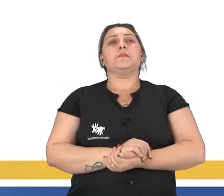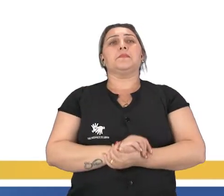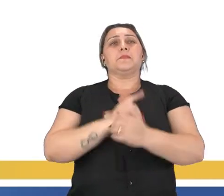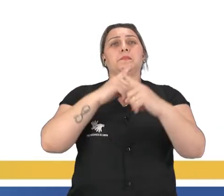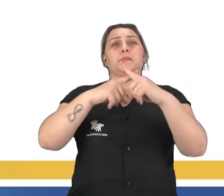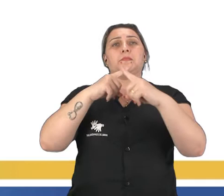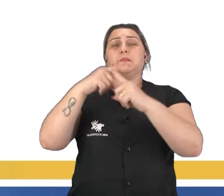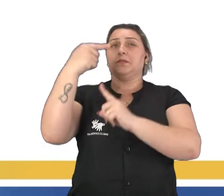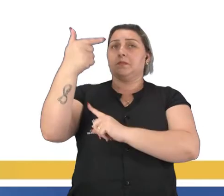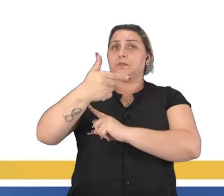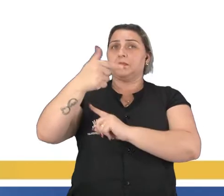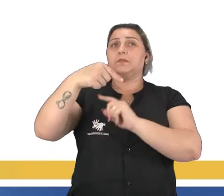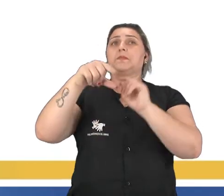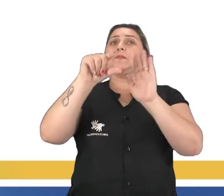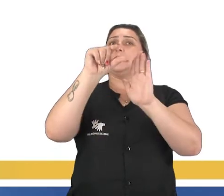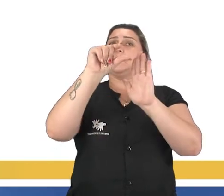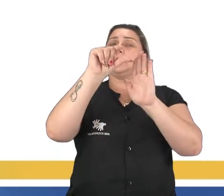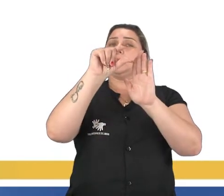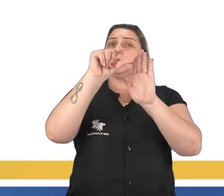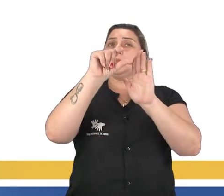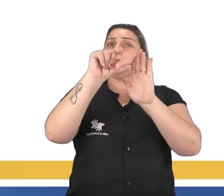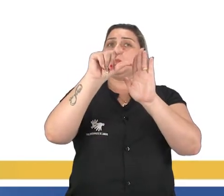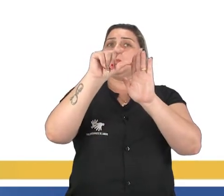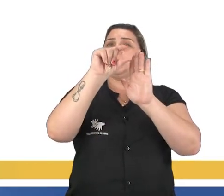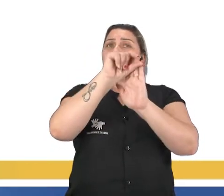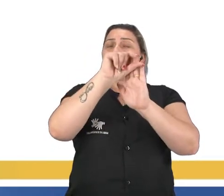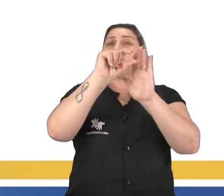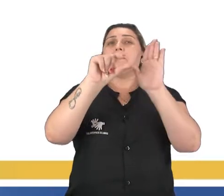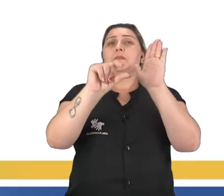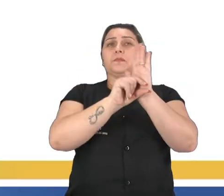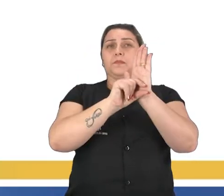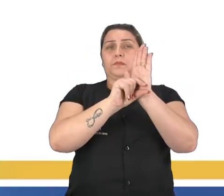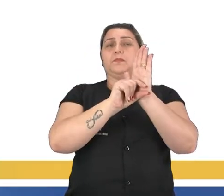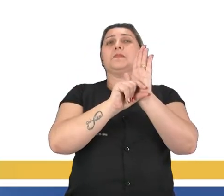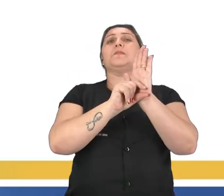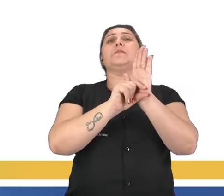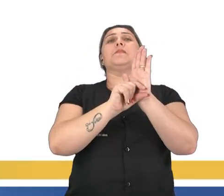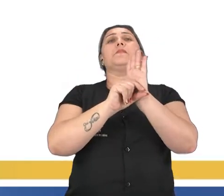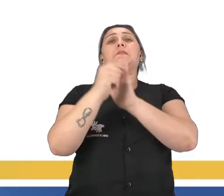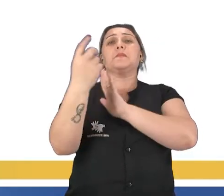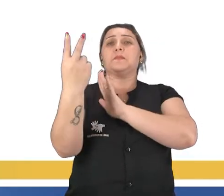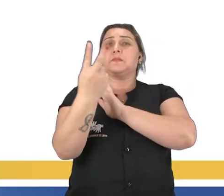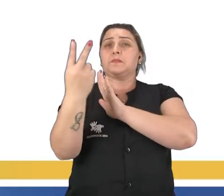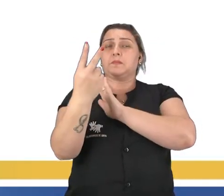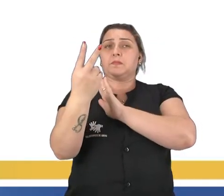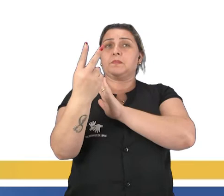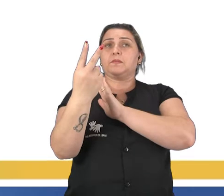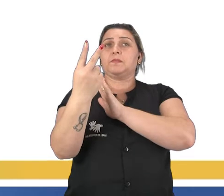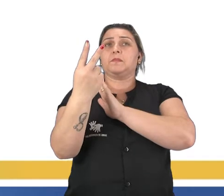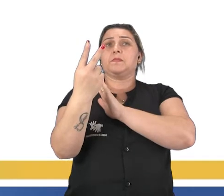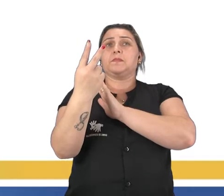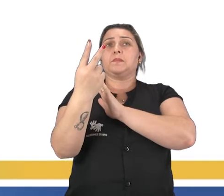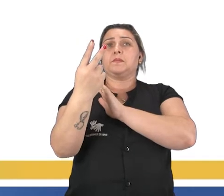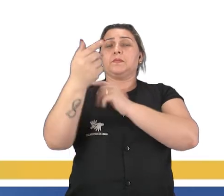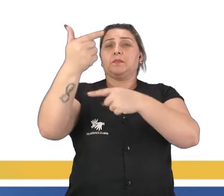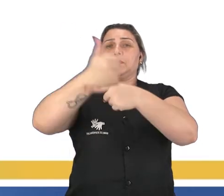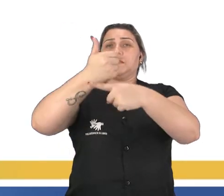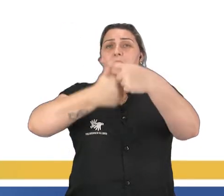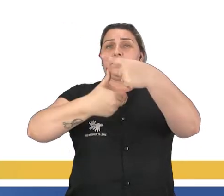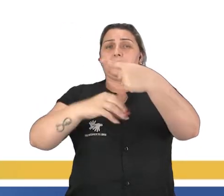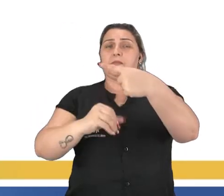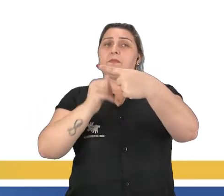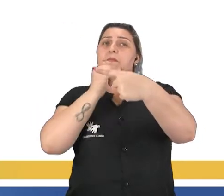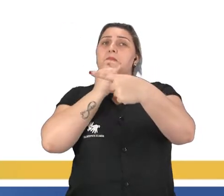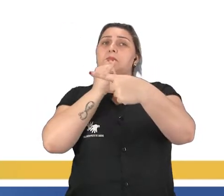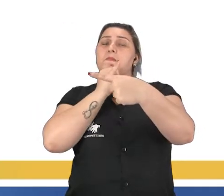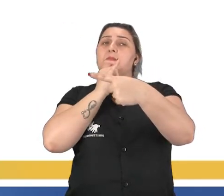Quando multiplicamos por 2, o numerador e o denominador da fração, obtemos 2/10. Por exemplo, eu tinha